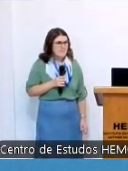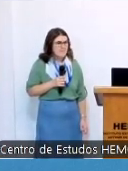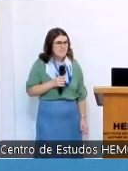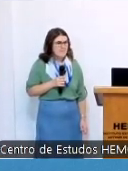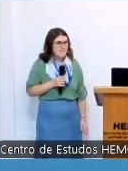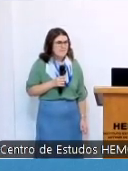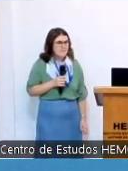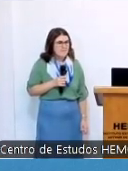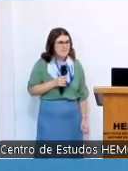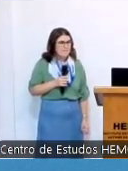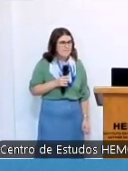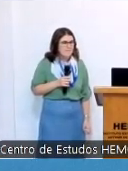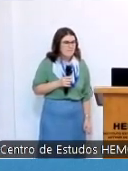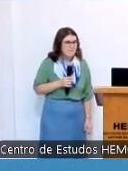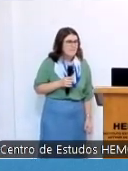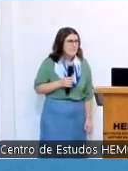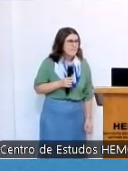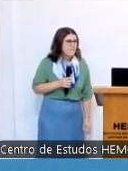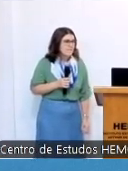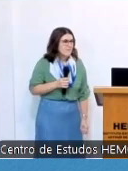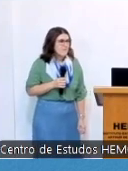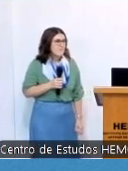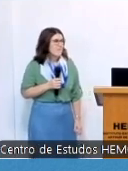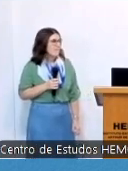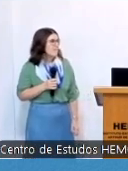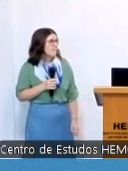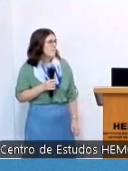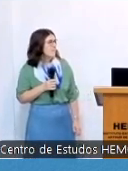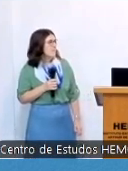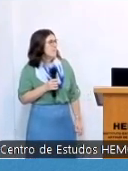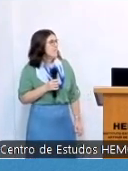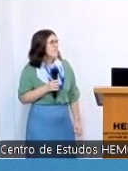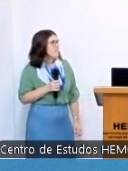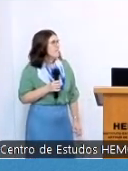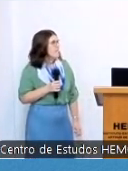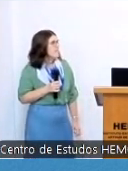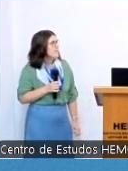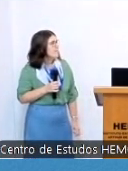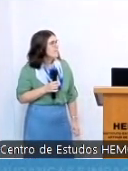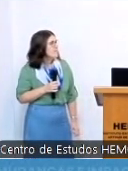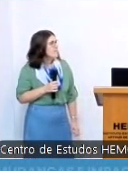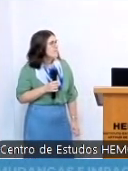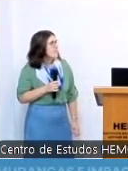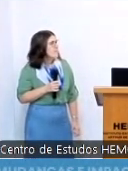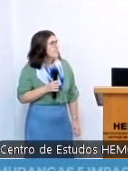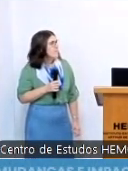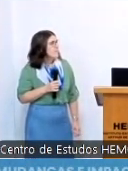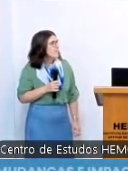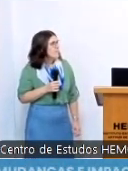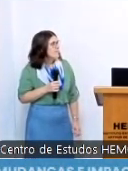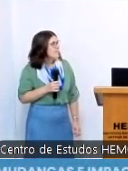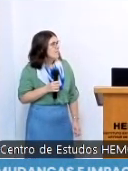desde 2024, em agosto, que está vigente essa lei, então temos já mais de um ano da lei. Eh,